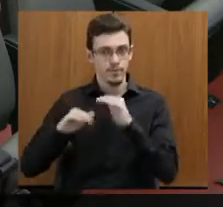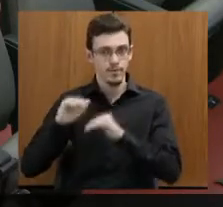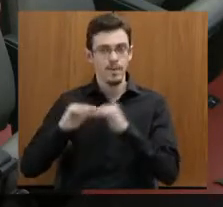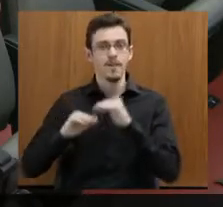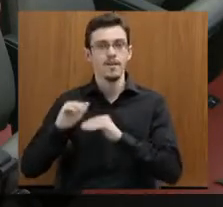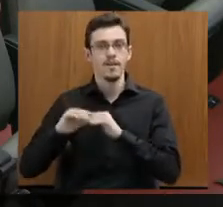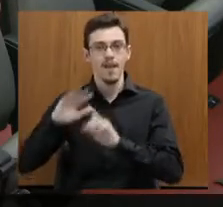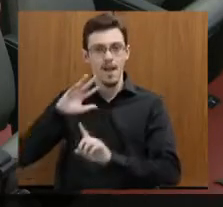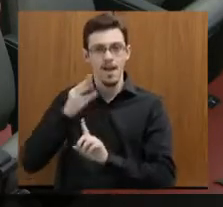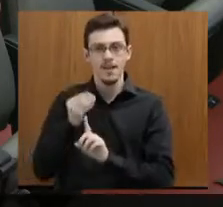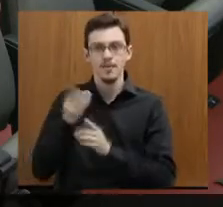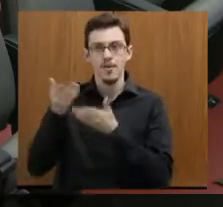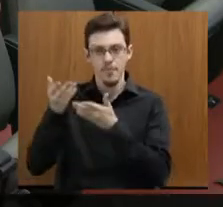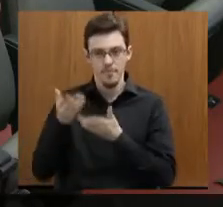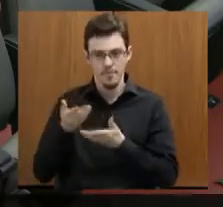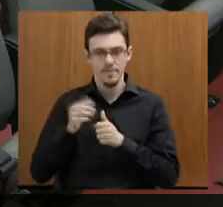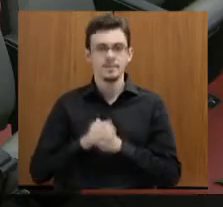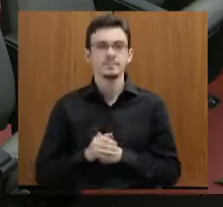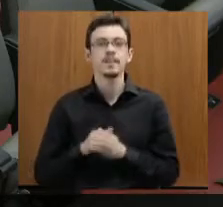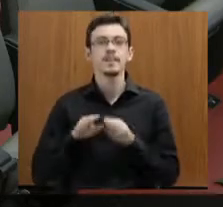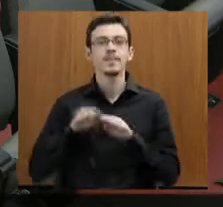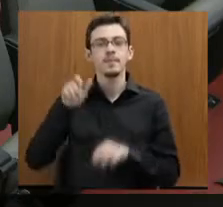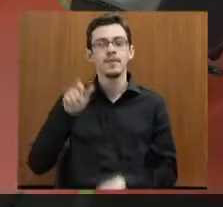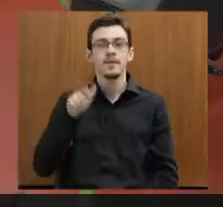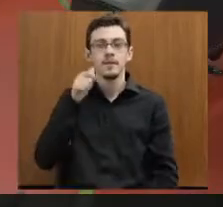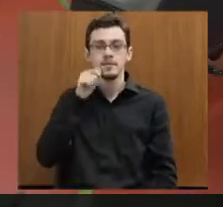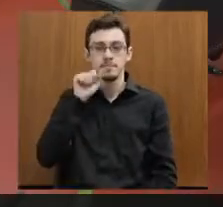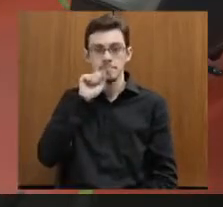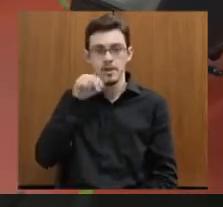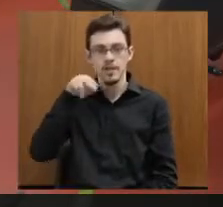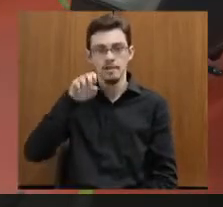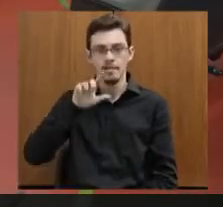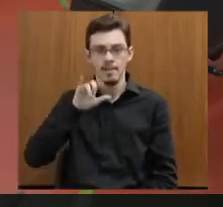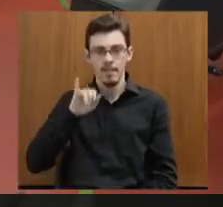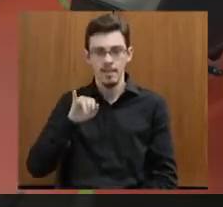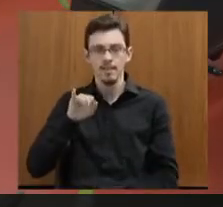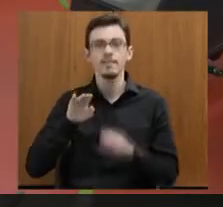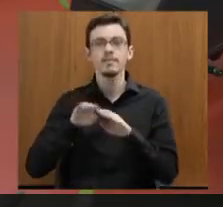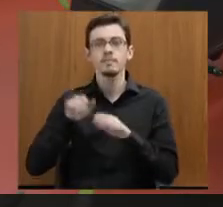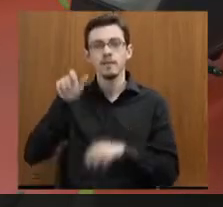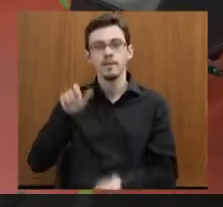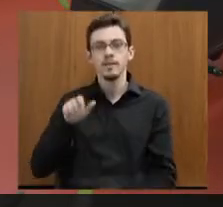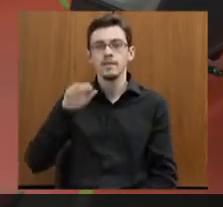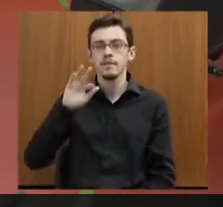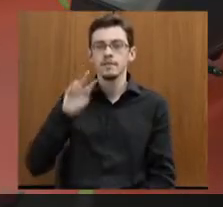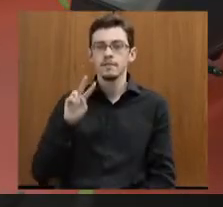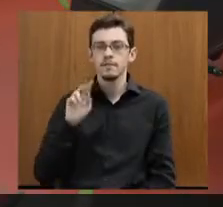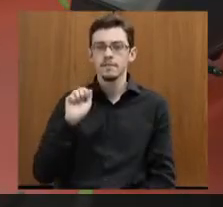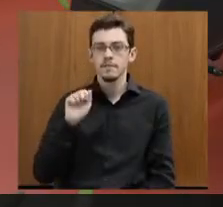artística mãe né Ltda Foz apótema e Vanessa alecrim